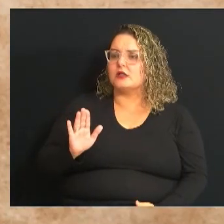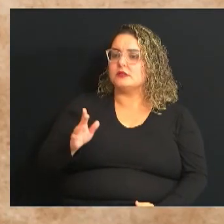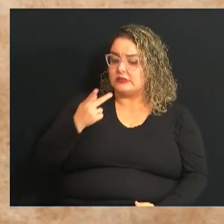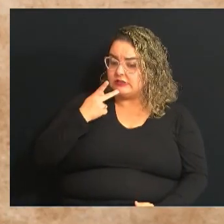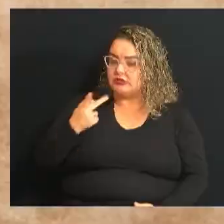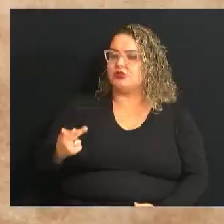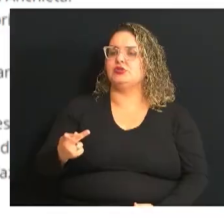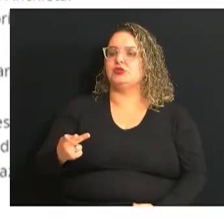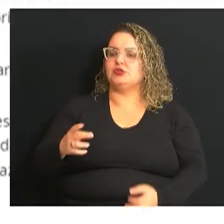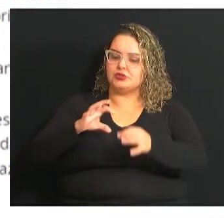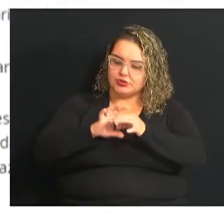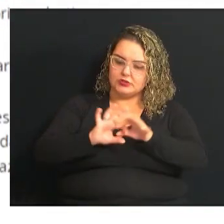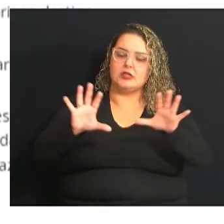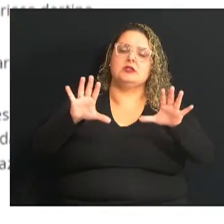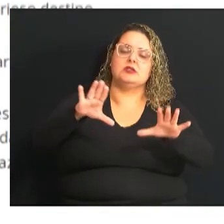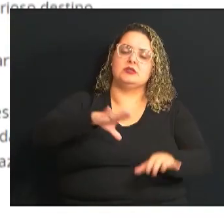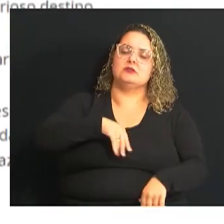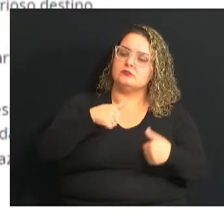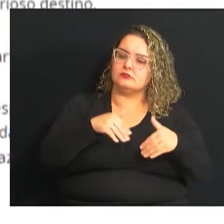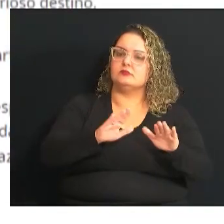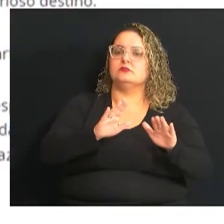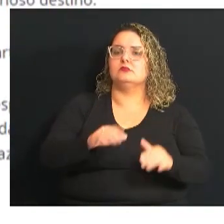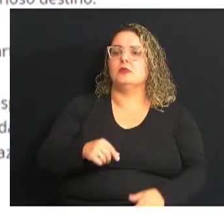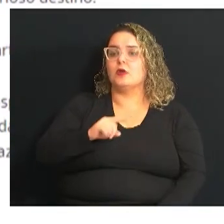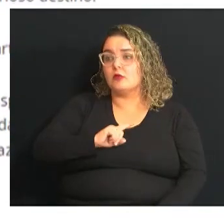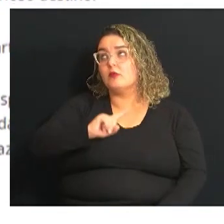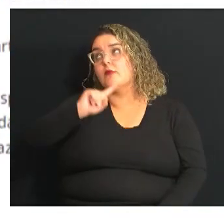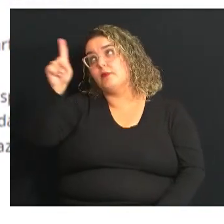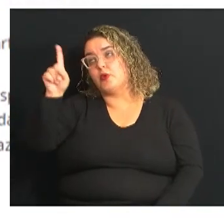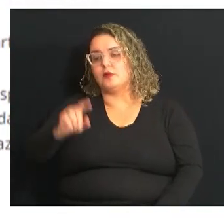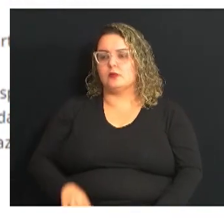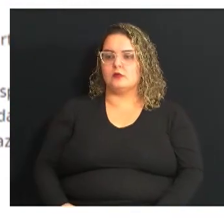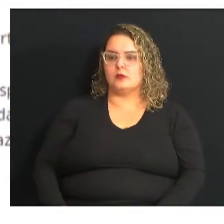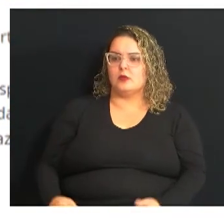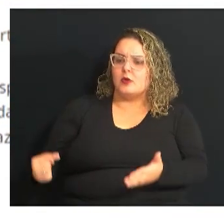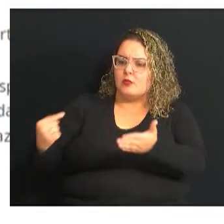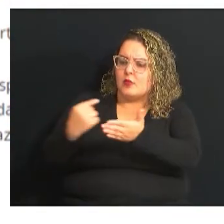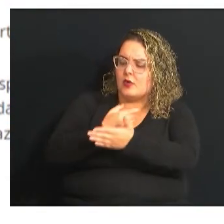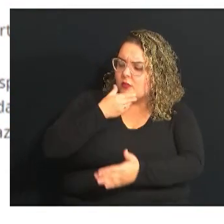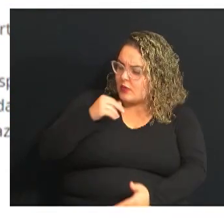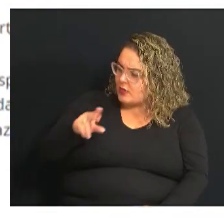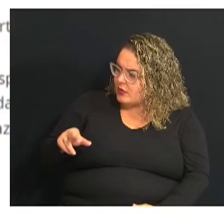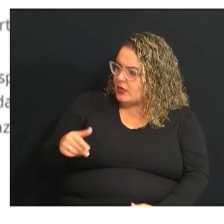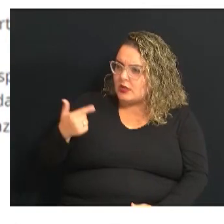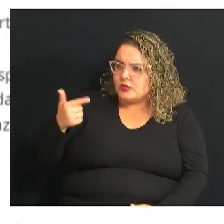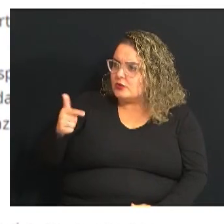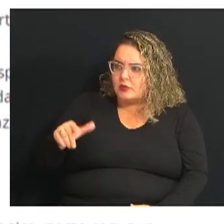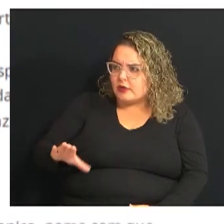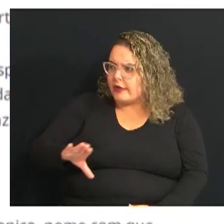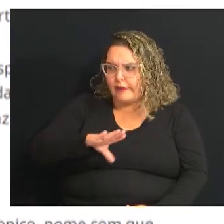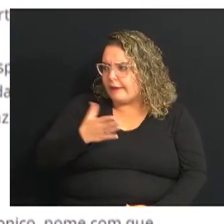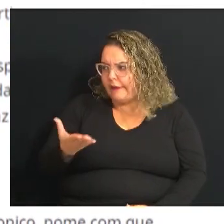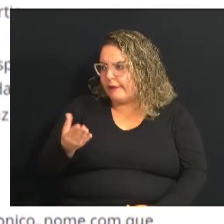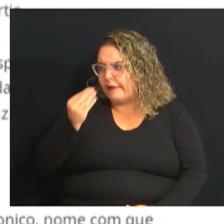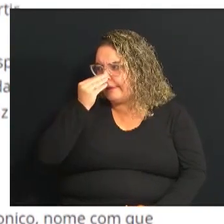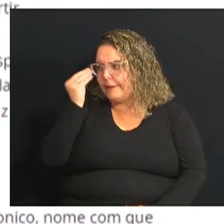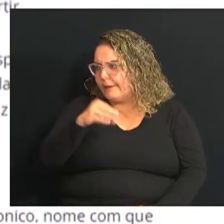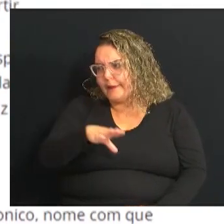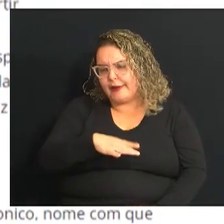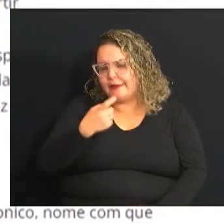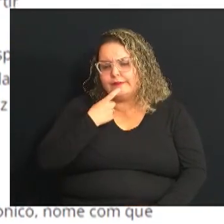Gomes já não tem tanto visual, né, mas o pai já é mais visível, né, mas o problema é que o pai, a gente tem só